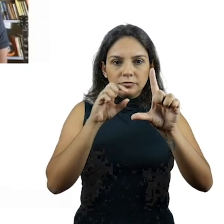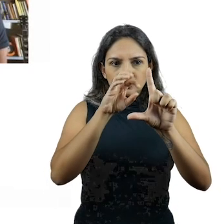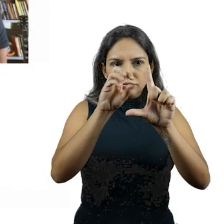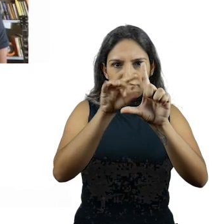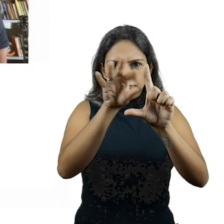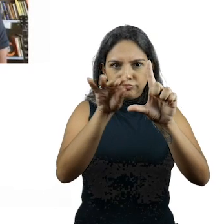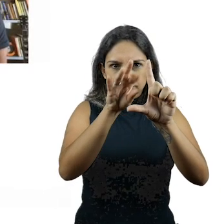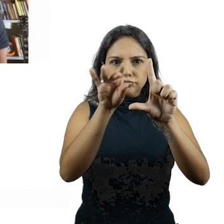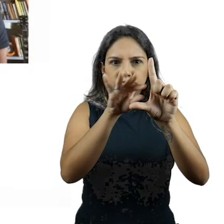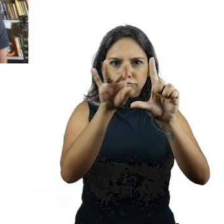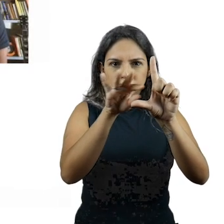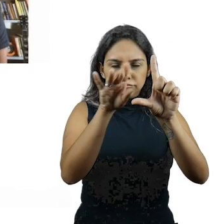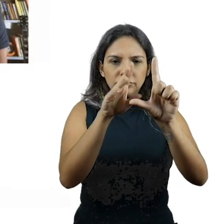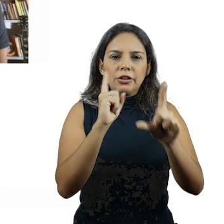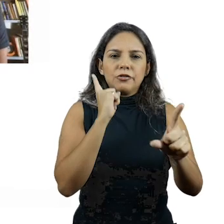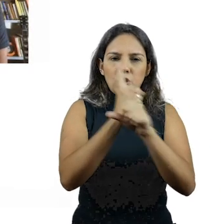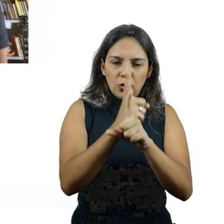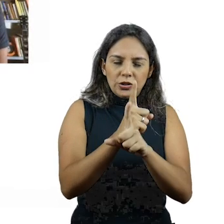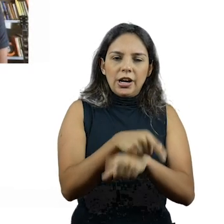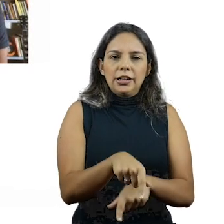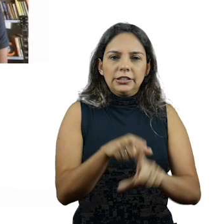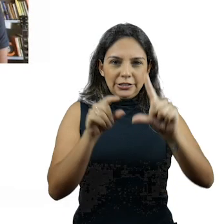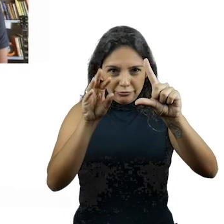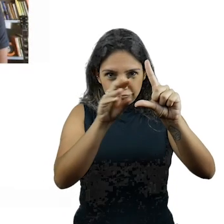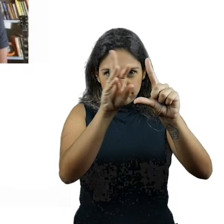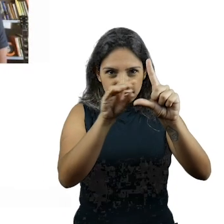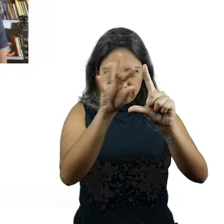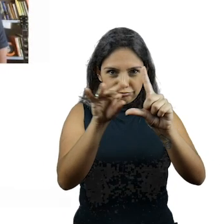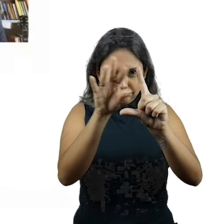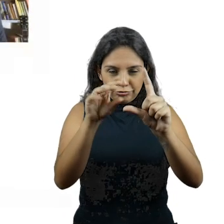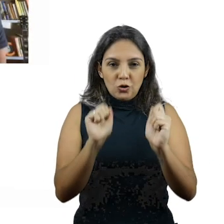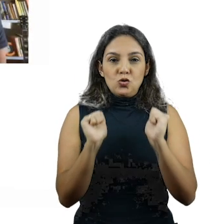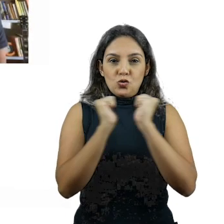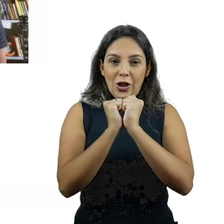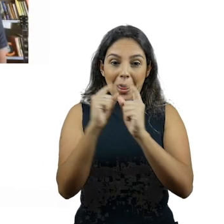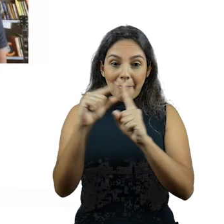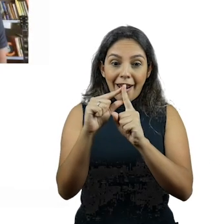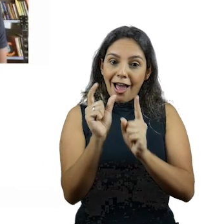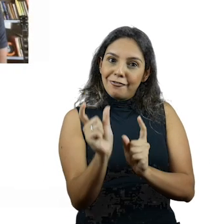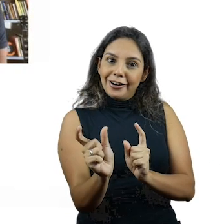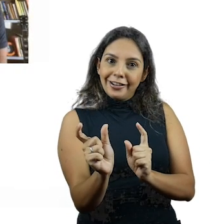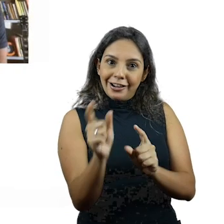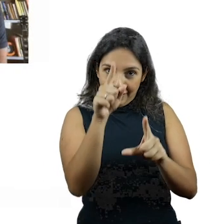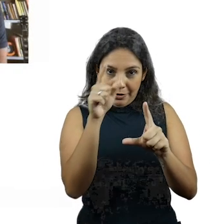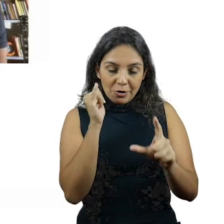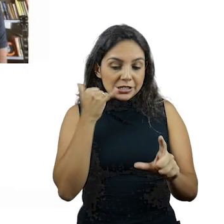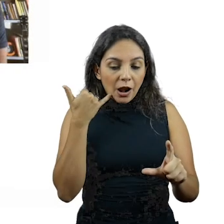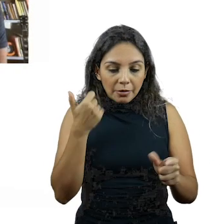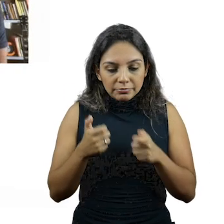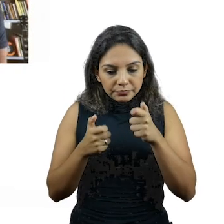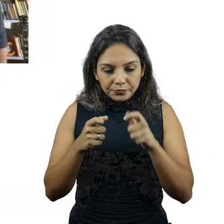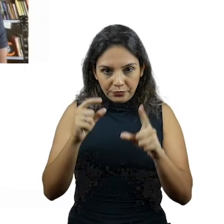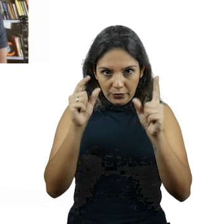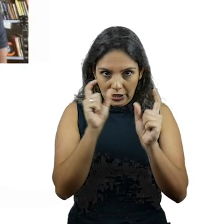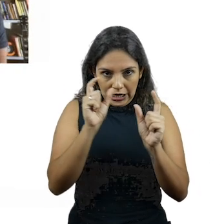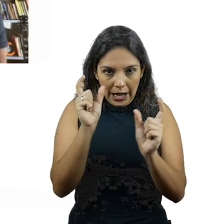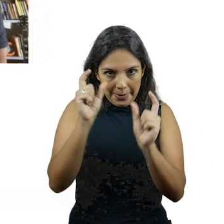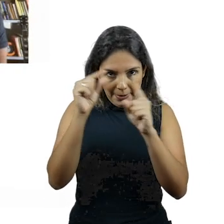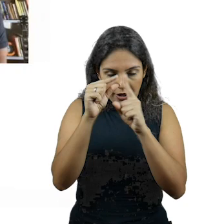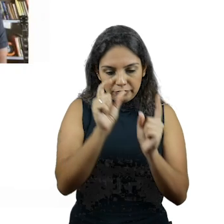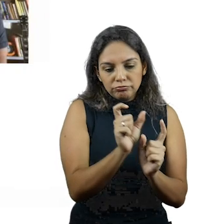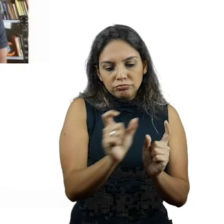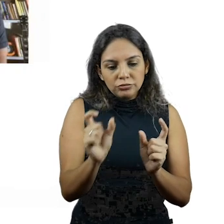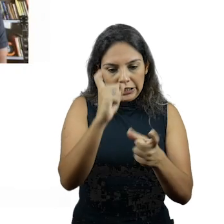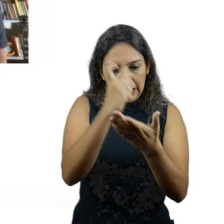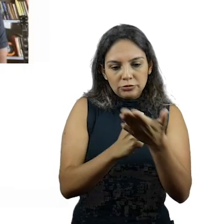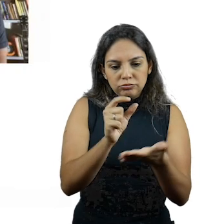encontrar ocasionalmente esses QR Codes, né, junto com as palavras-chave. Ela mira o celular, esse QR Code, e vai começar a ouvir a música